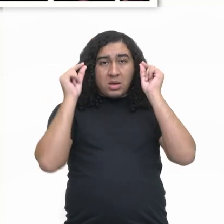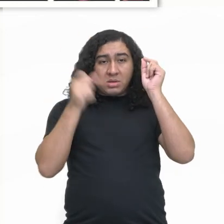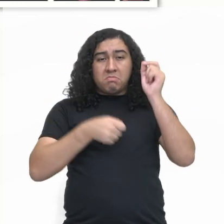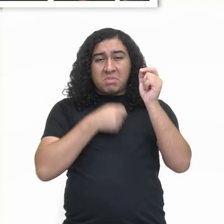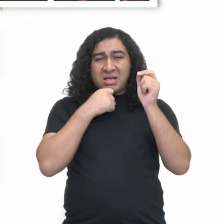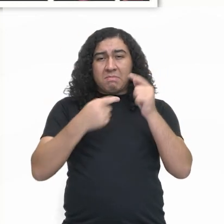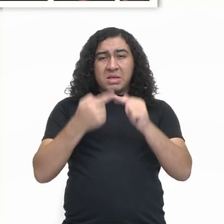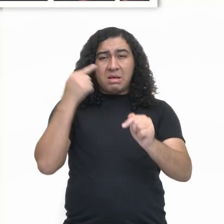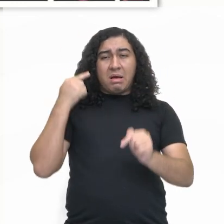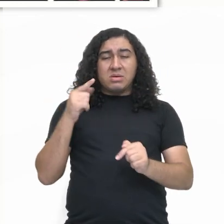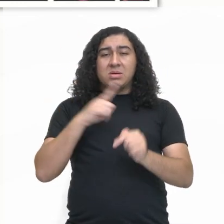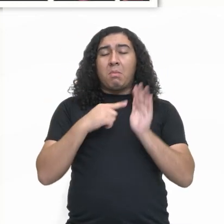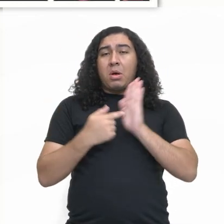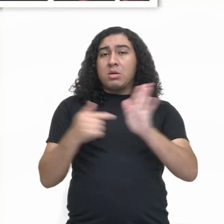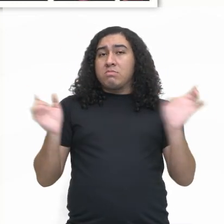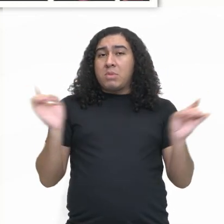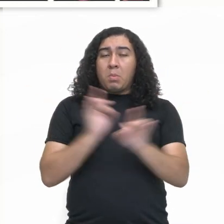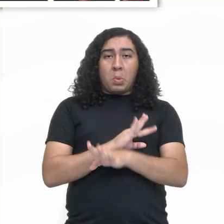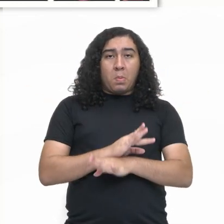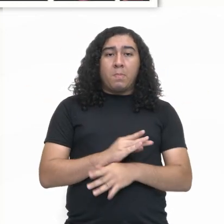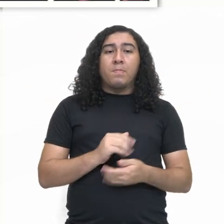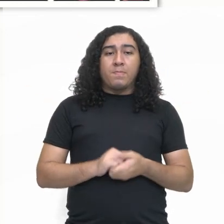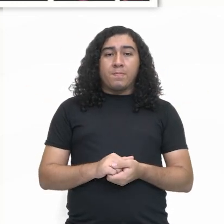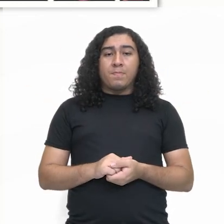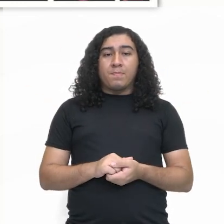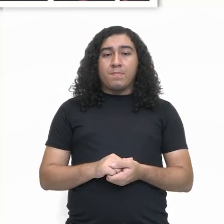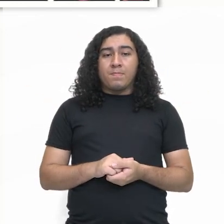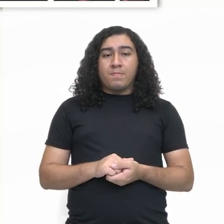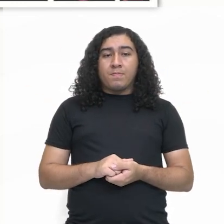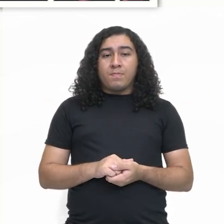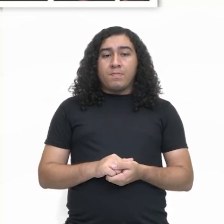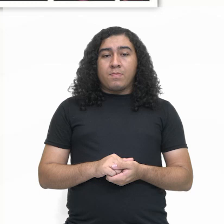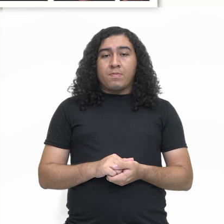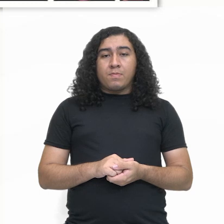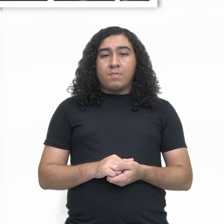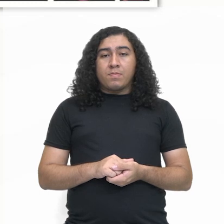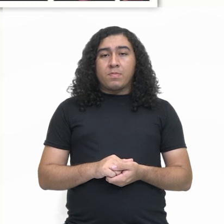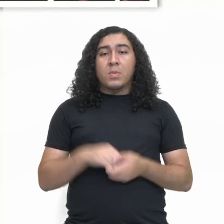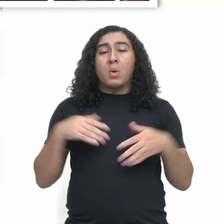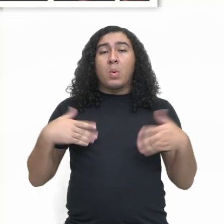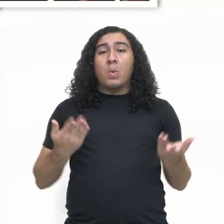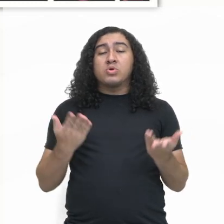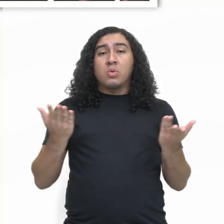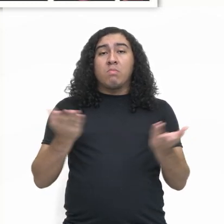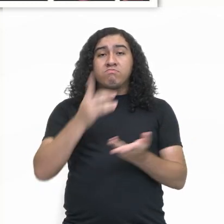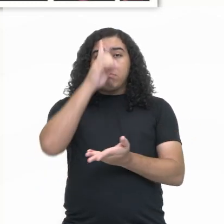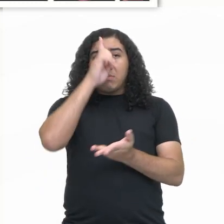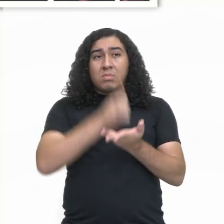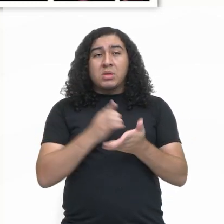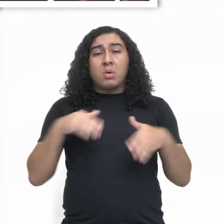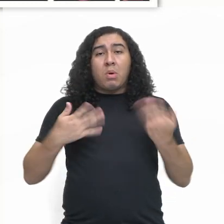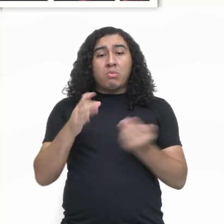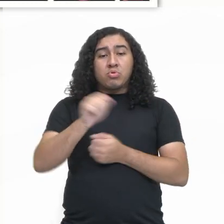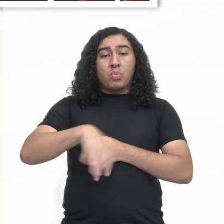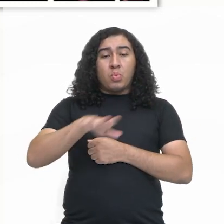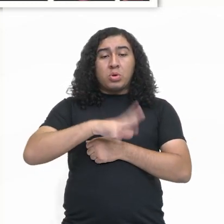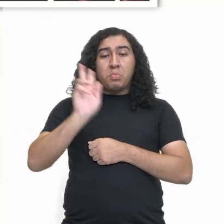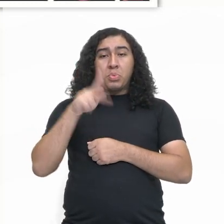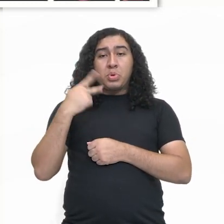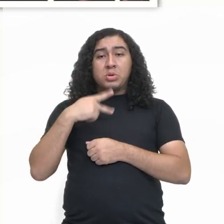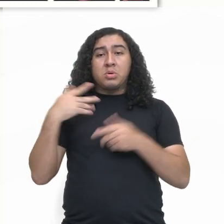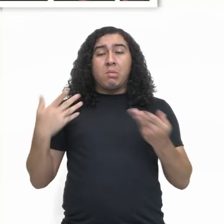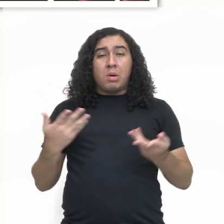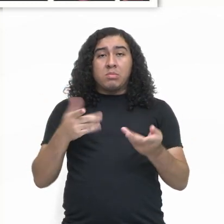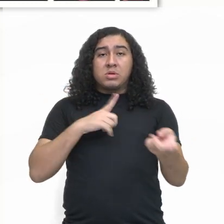aqui no início da aula, acabou, né? Acabou. Hoje, quem é que comanda como um todo a política? Ou quem